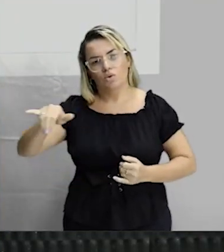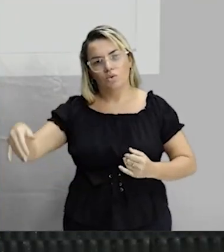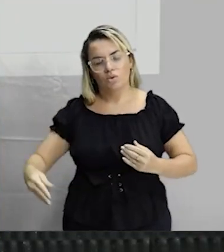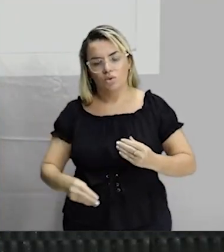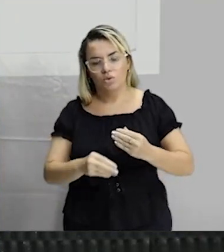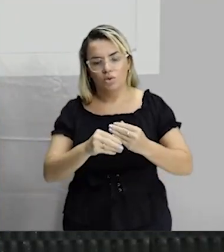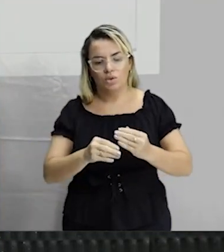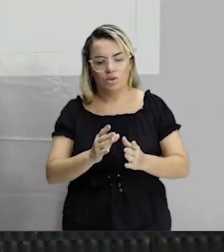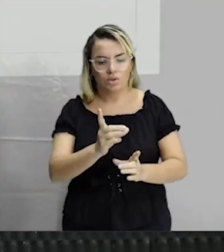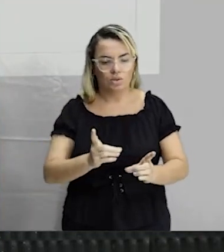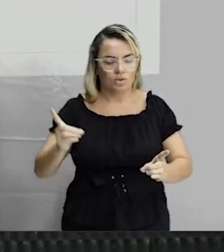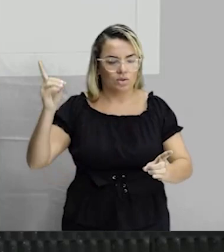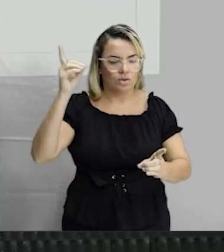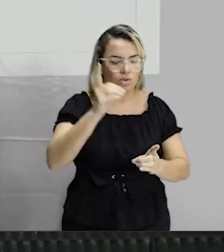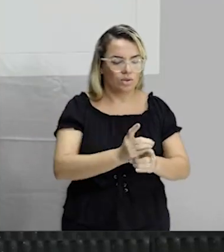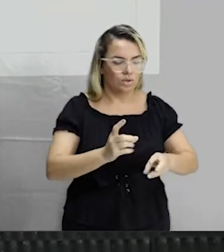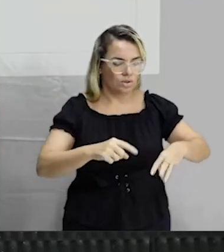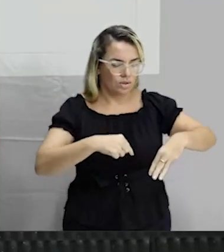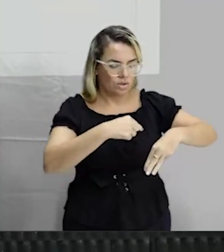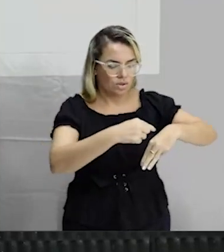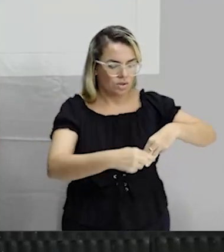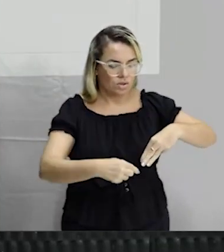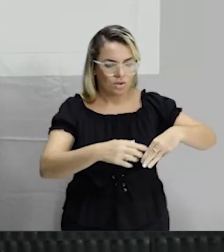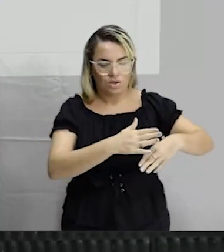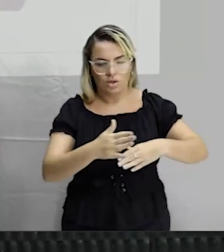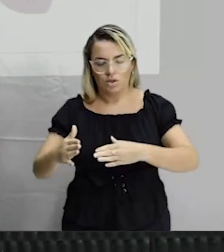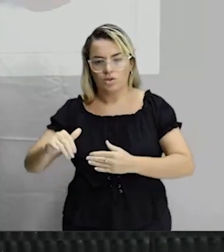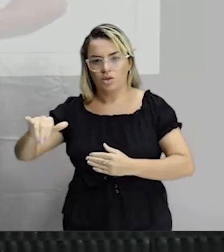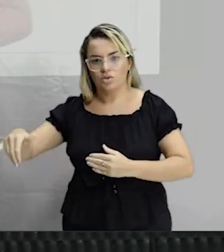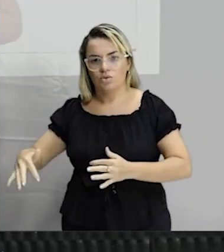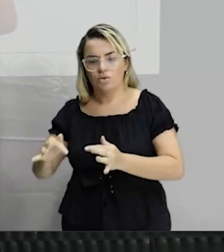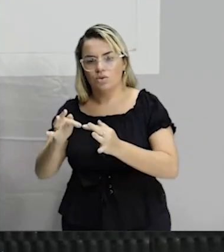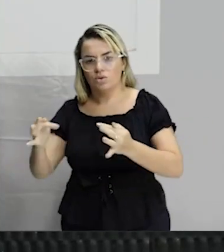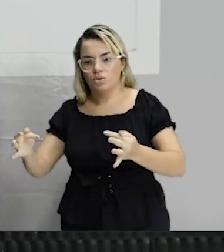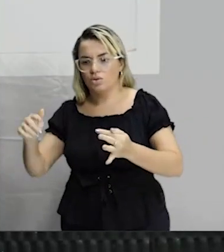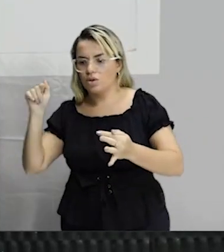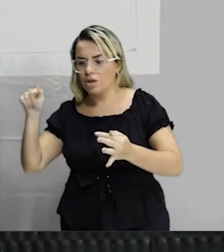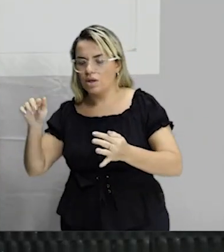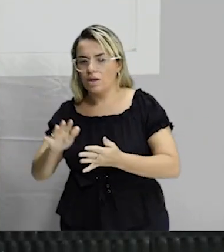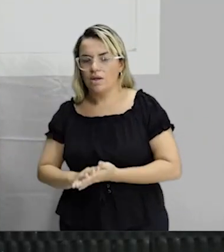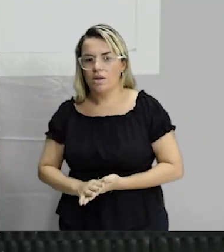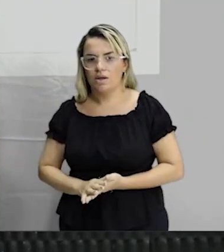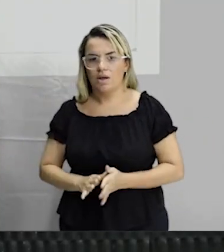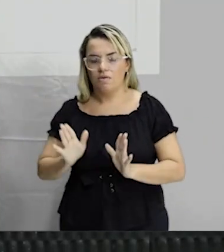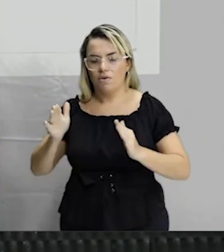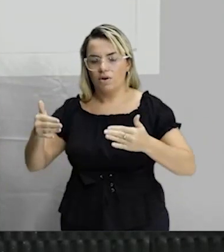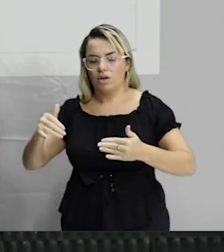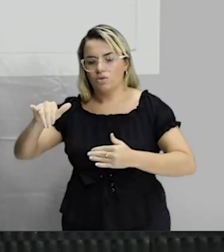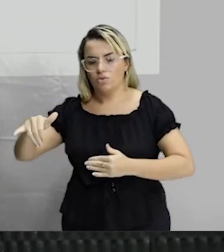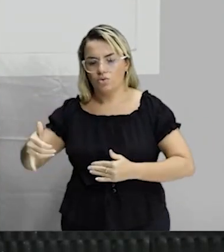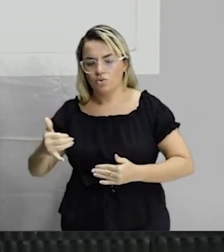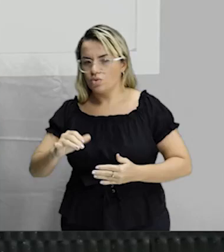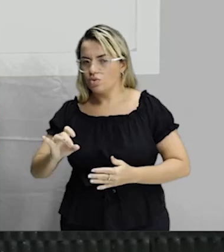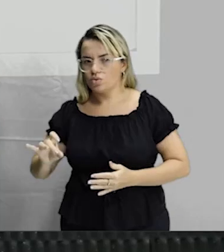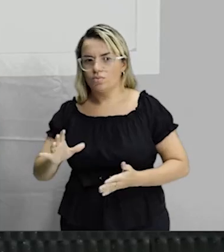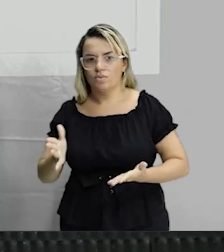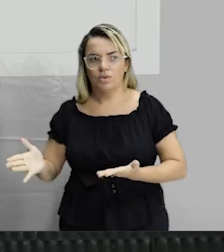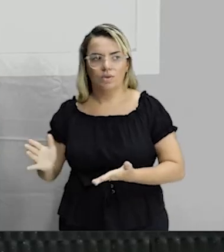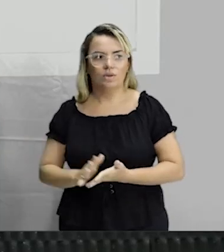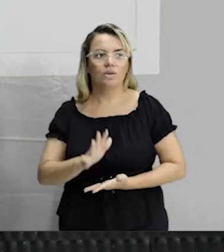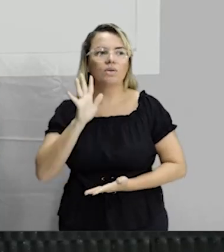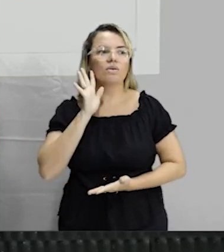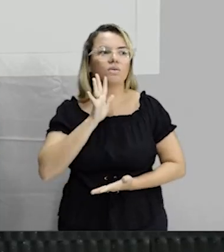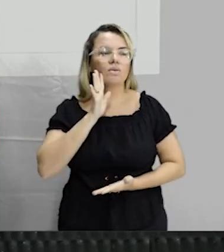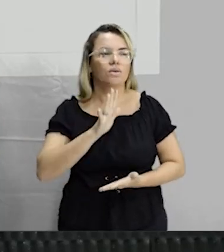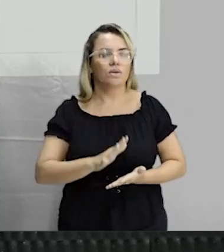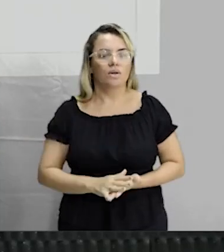baseada no montante, enquanto a do juros simples é nos juros. Certo? Belezinha? Então tá aí, resolvemos aí a